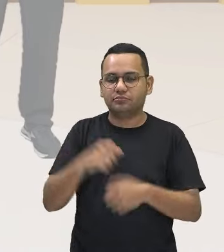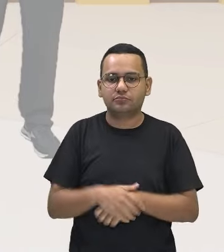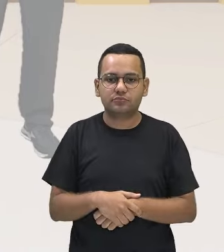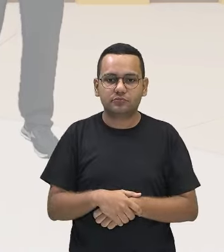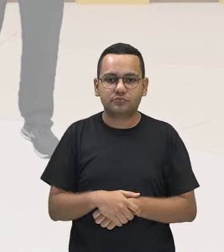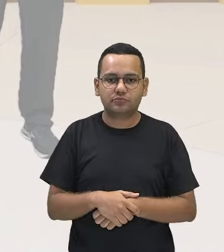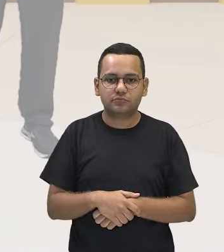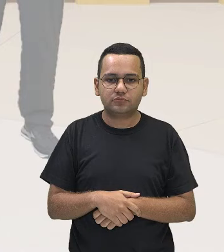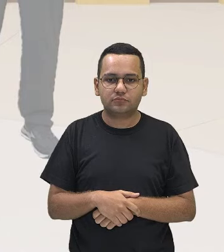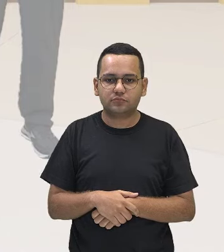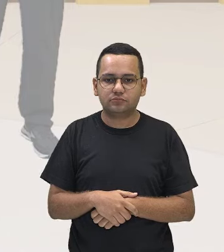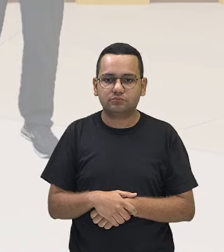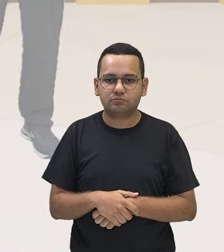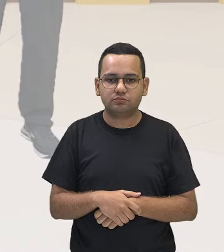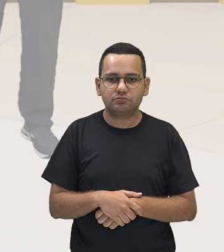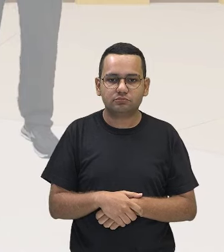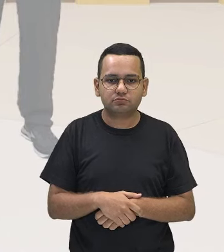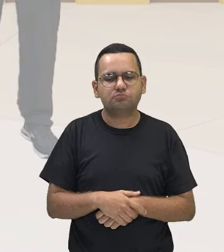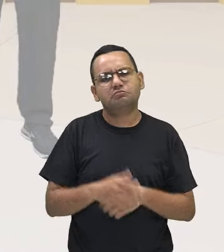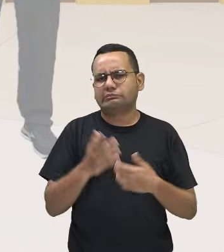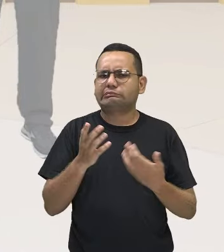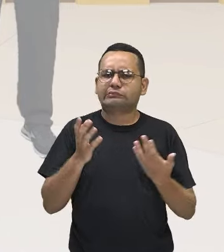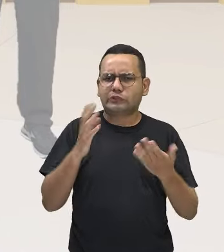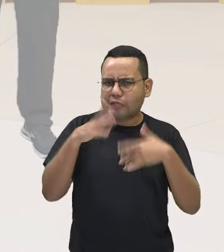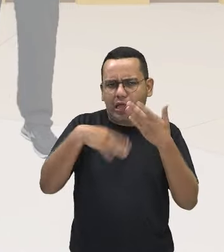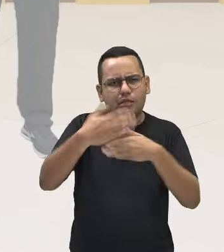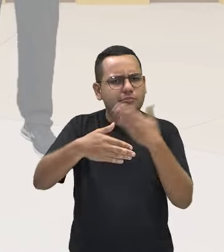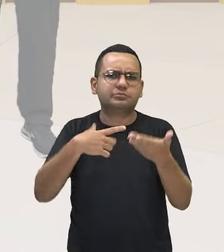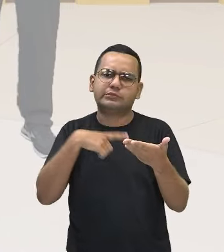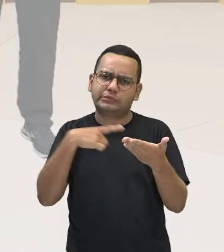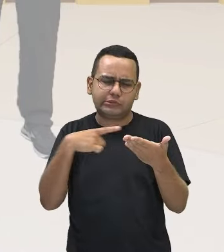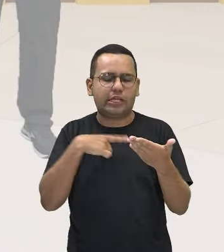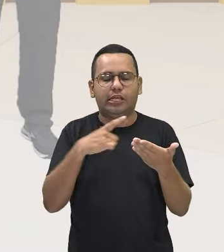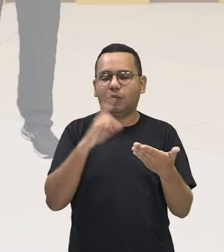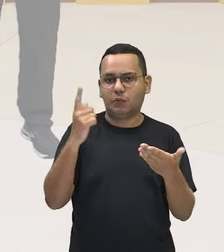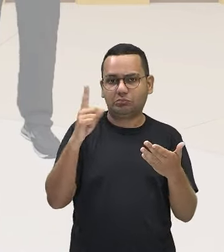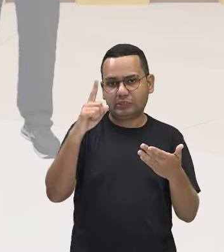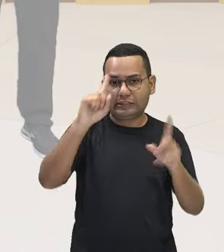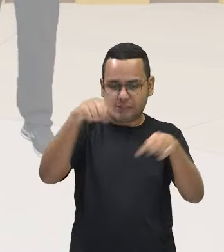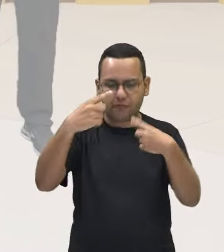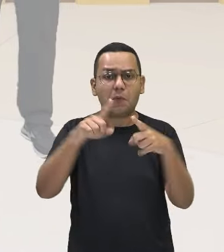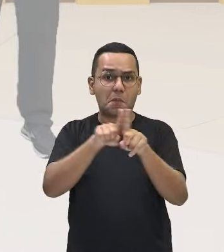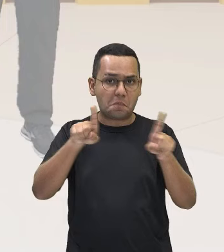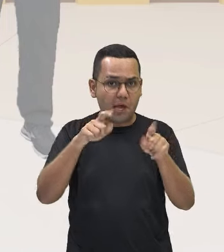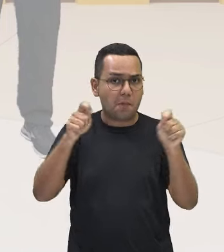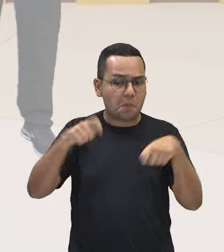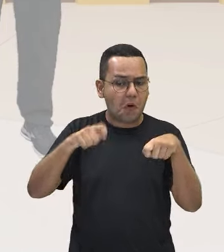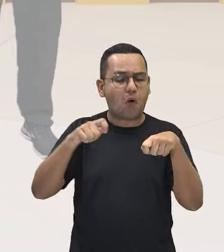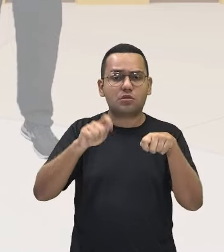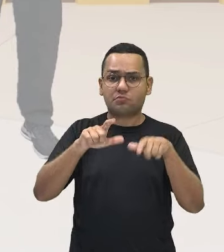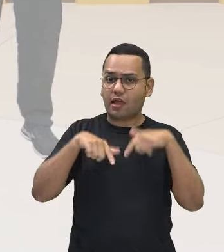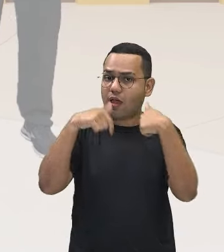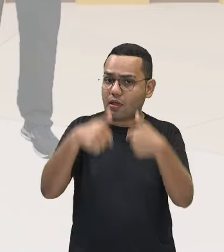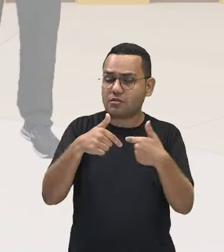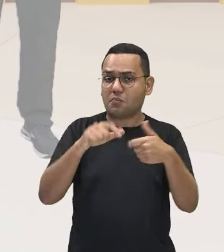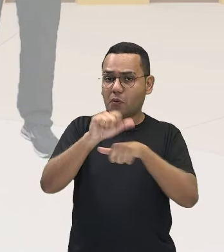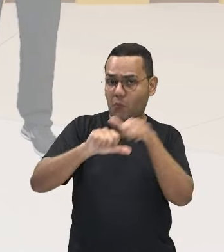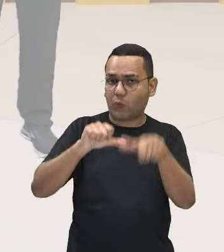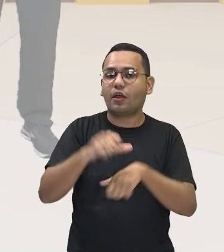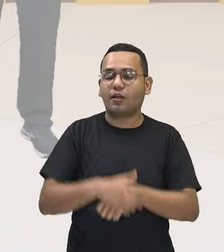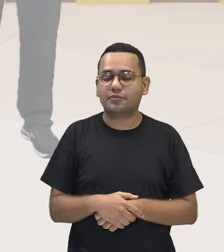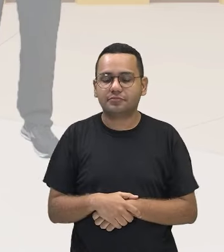aí, como normal, a gente encontra no decorrer do nosso caminho vários desafios, né? Então, essa é uma das possibilidades, uma das